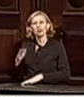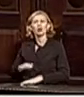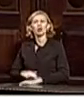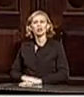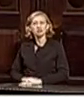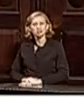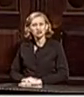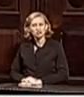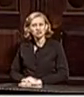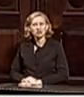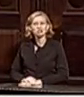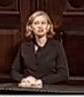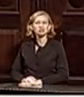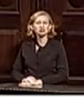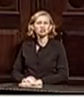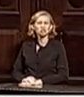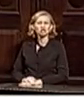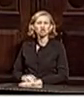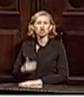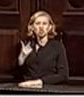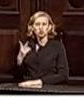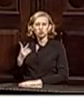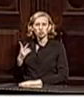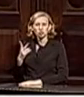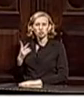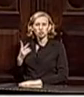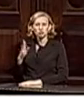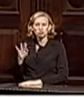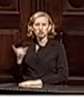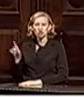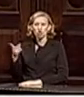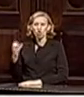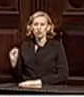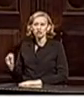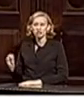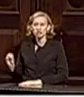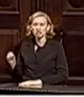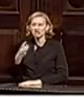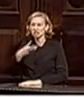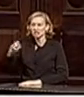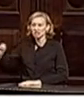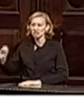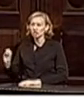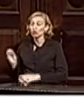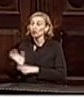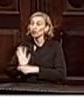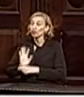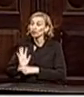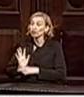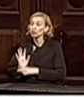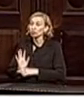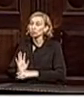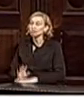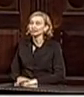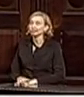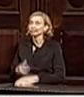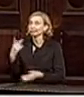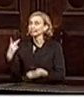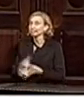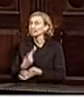memória, de R$2 bilhões e 300. E foi um filme que não deu certo.